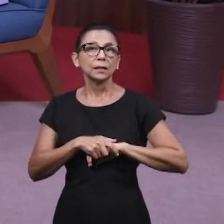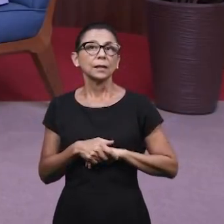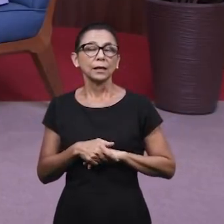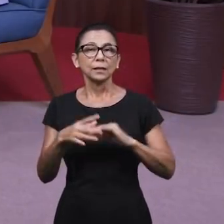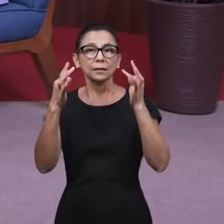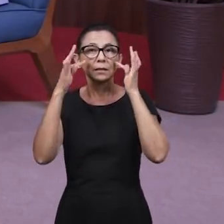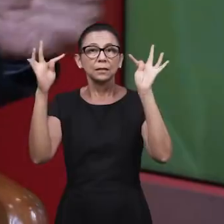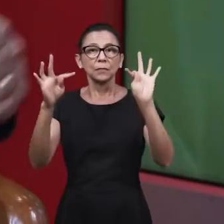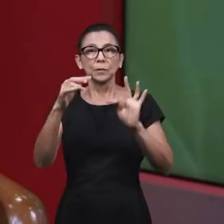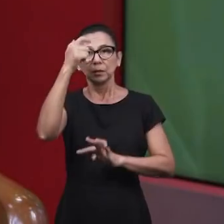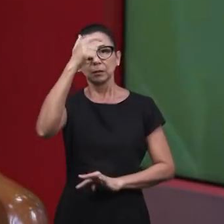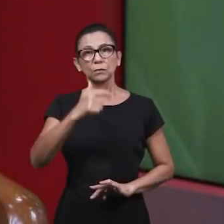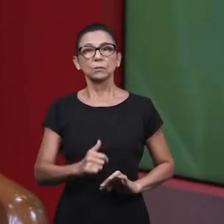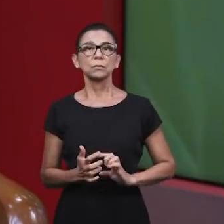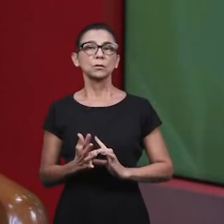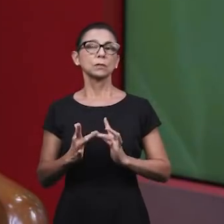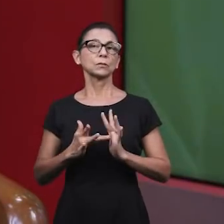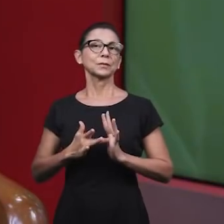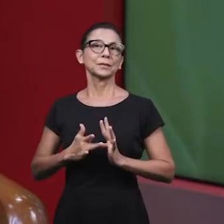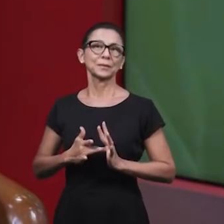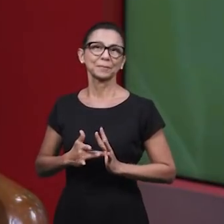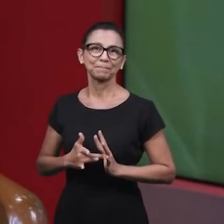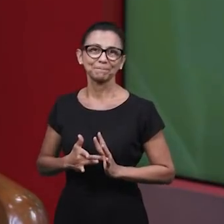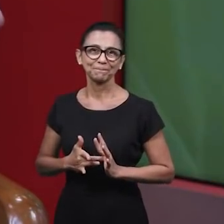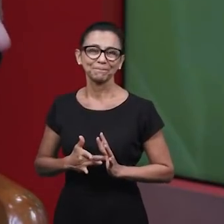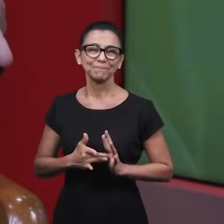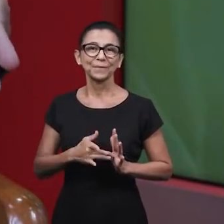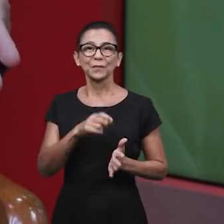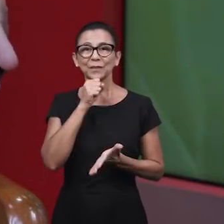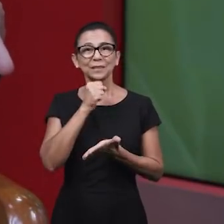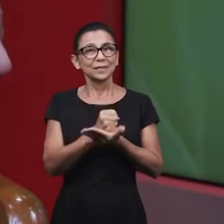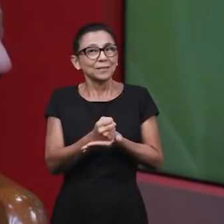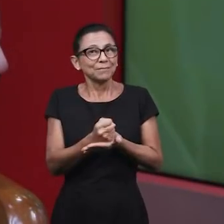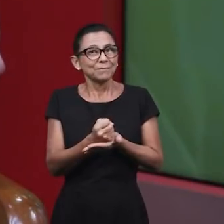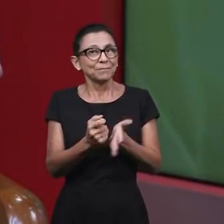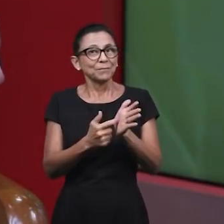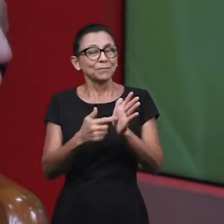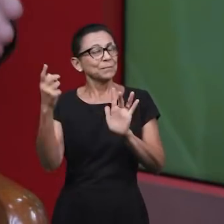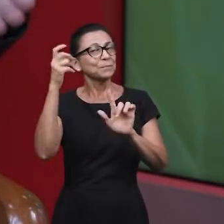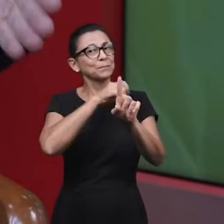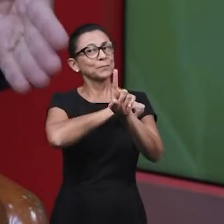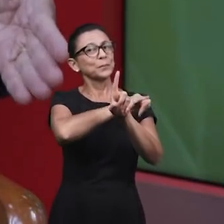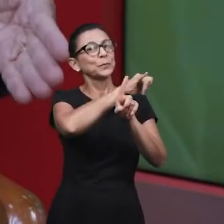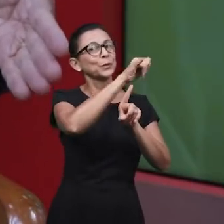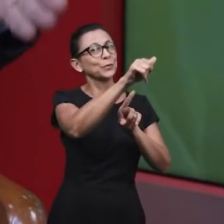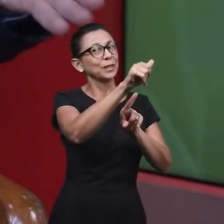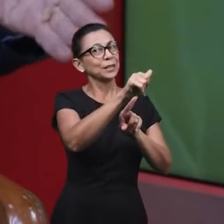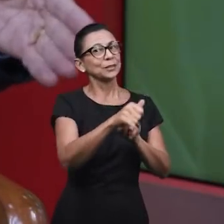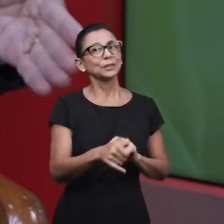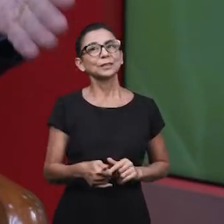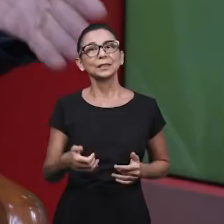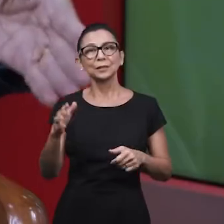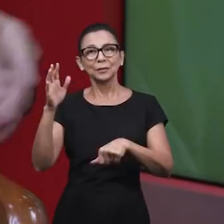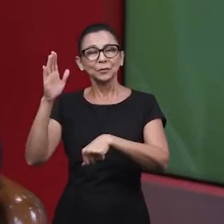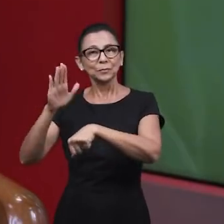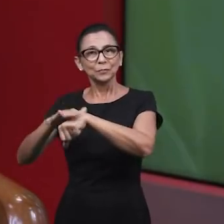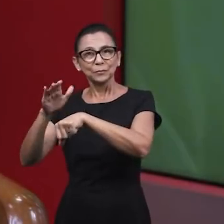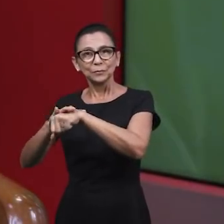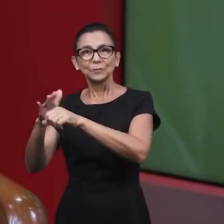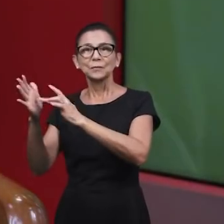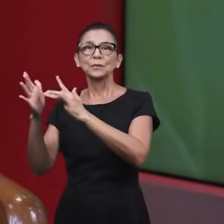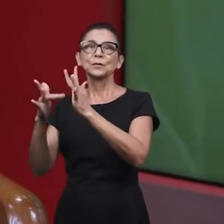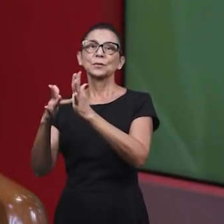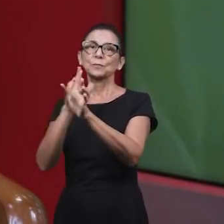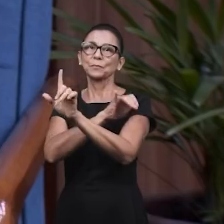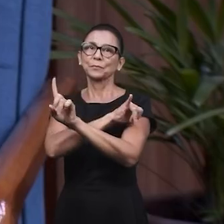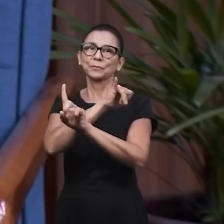Onde está a vida eterna no Velho Testamento? Está naquilo que é profético, que é exatamente o Senhor Jesus profetizado.